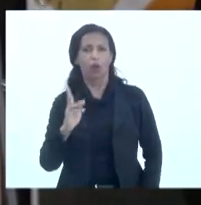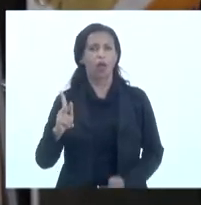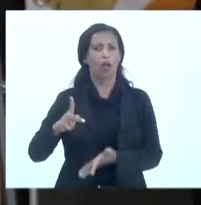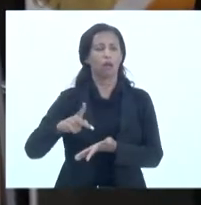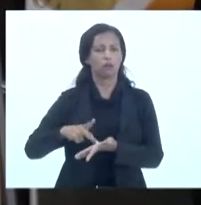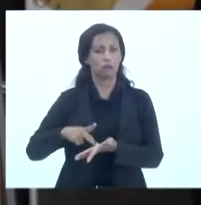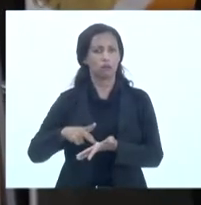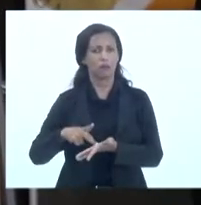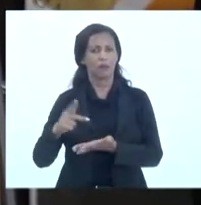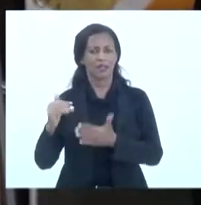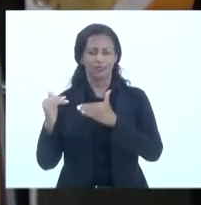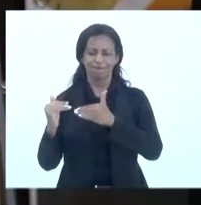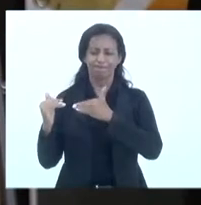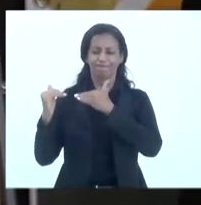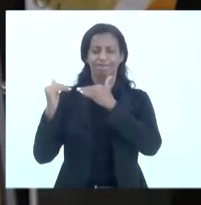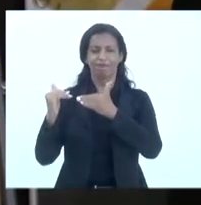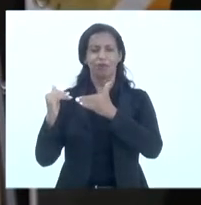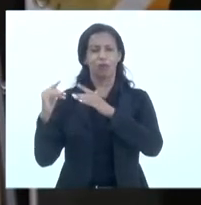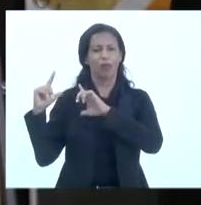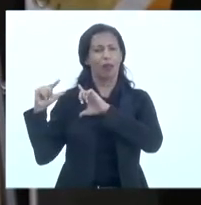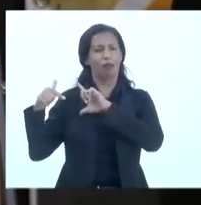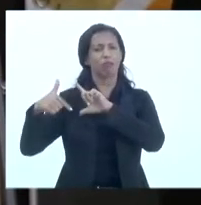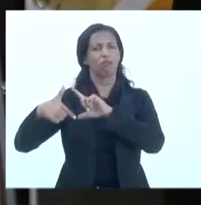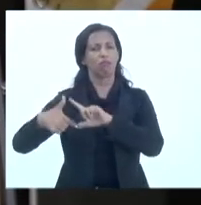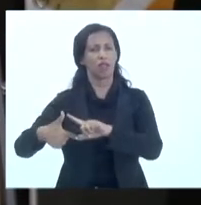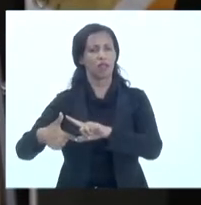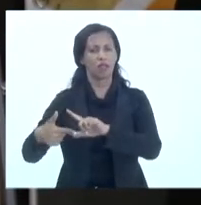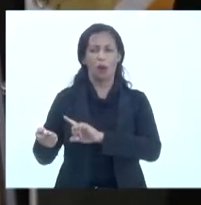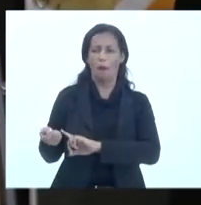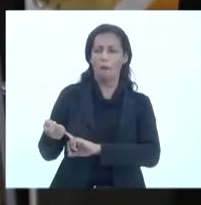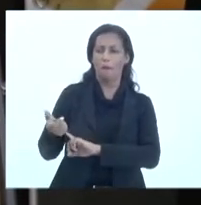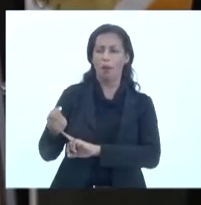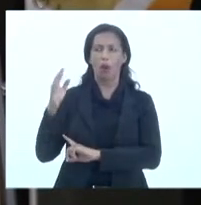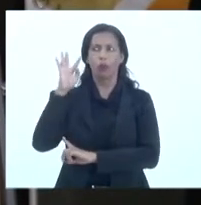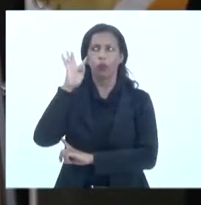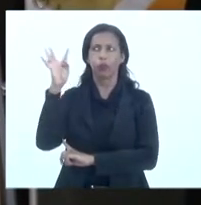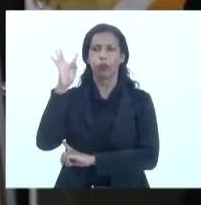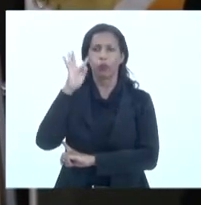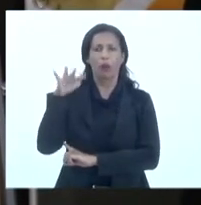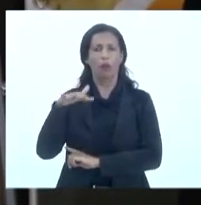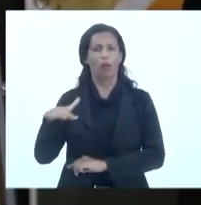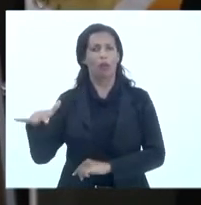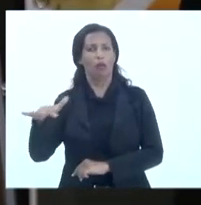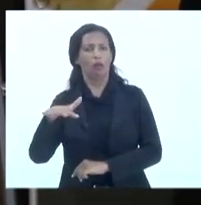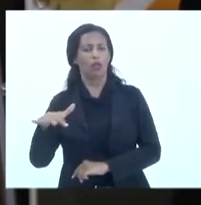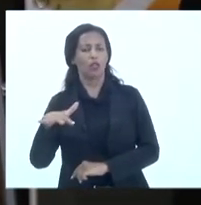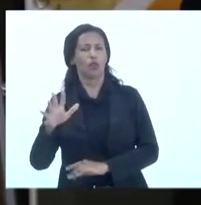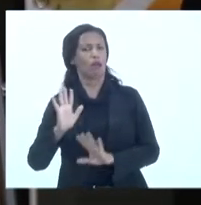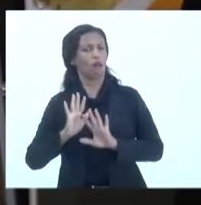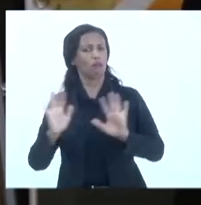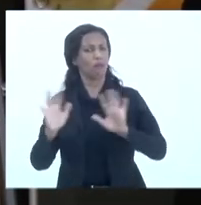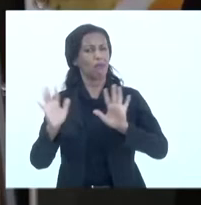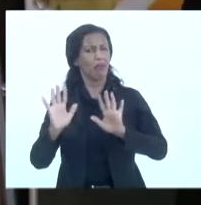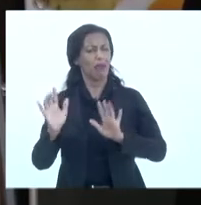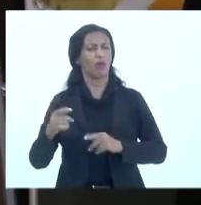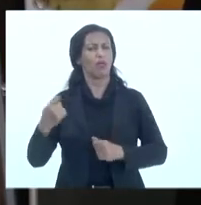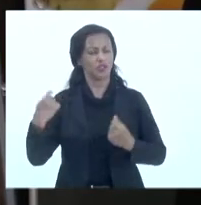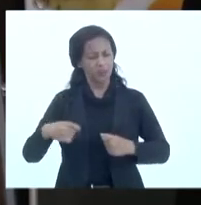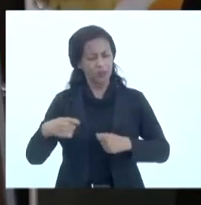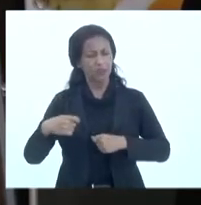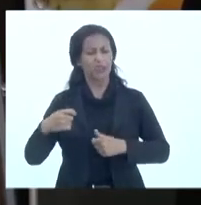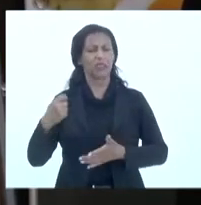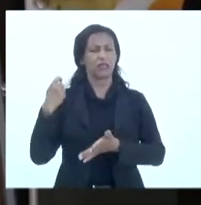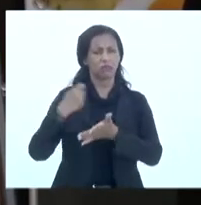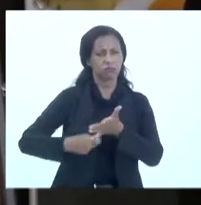gente superar essa tradição do Estado do Rio de Janeiro, de pouca reflexão regional, de a gente brigar muito pelo